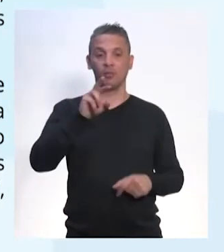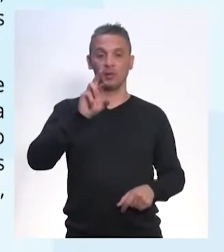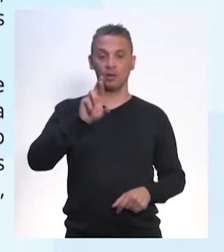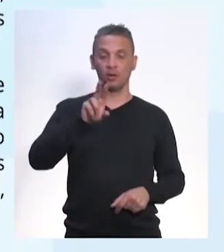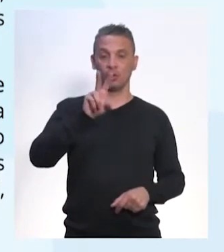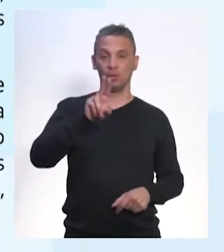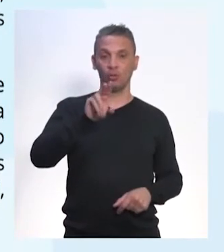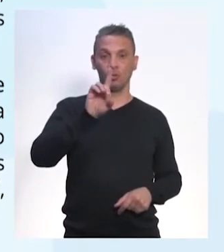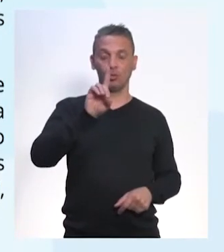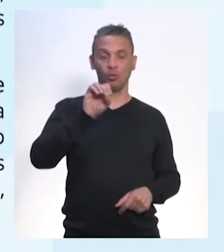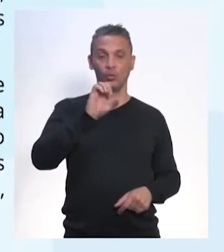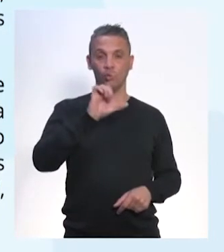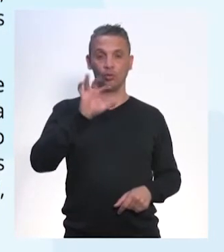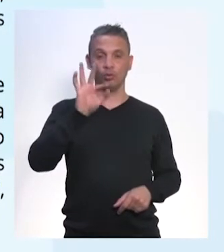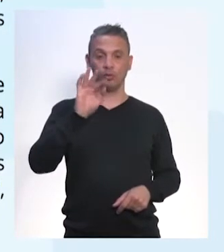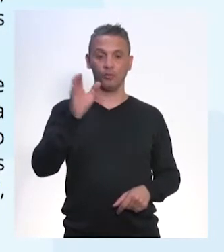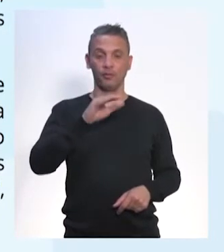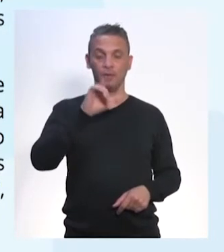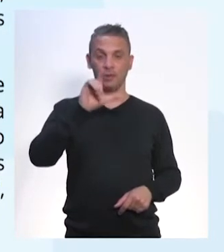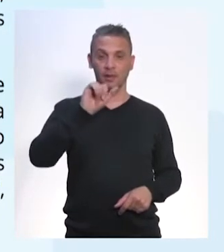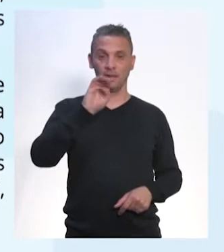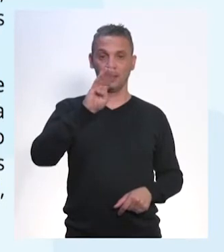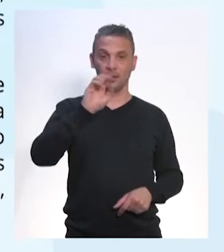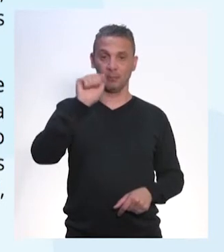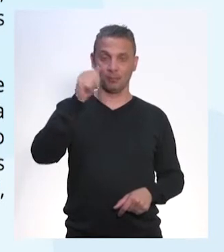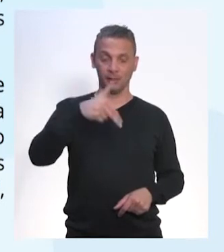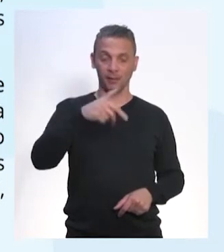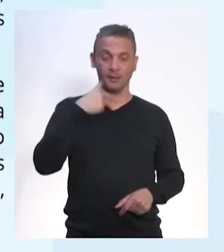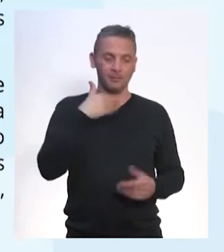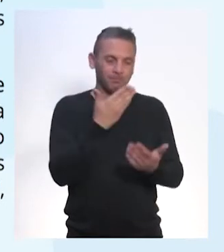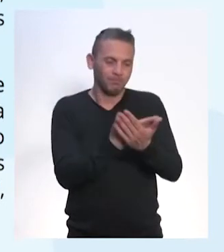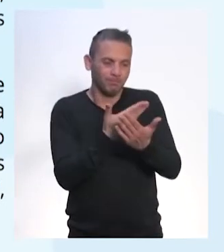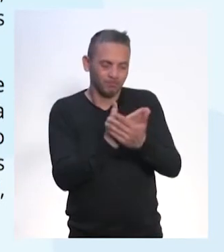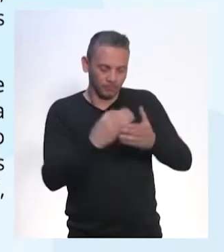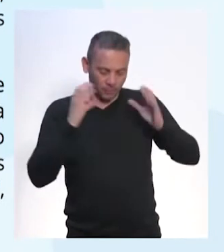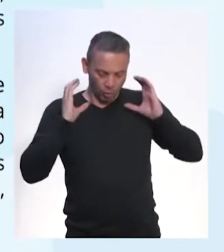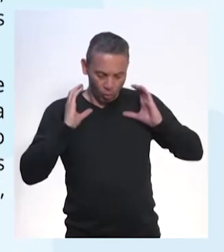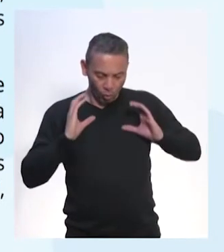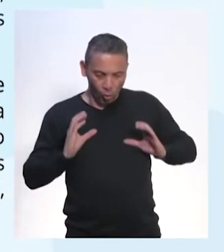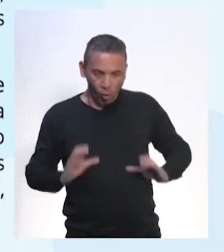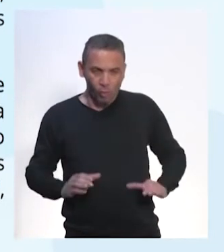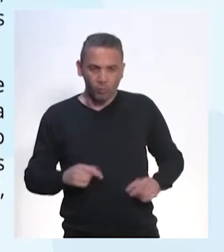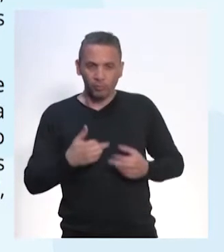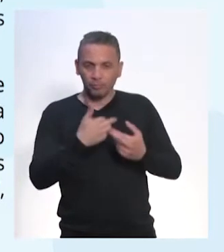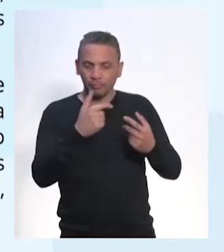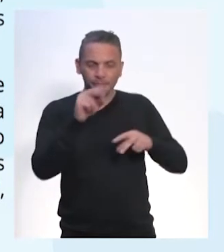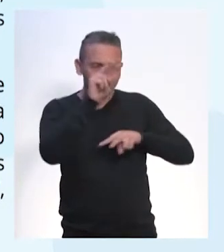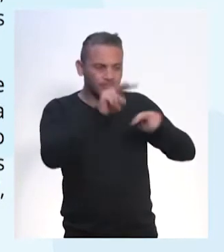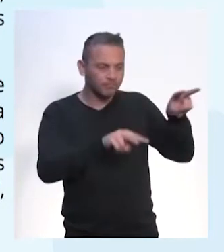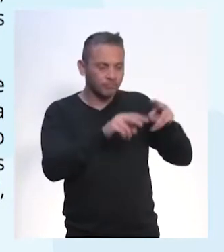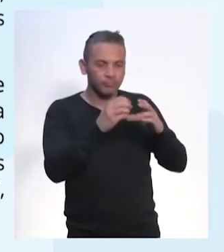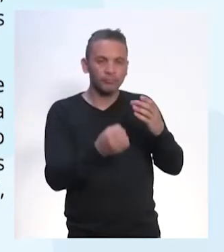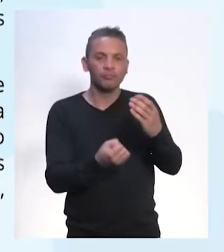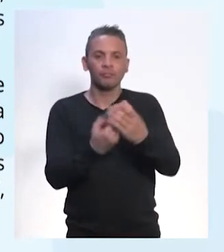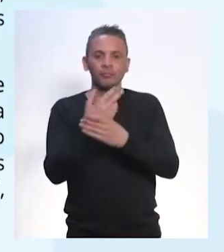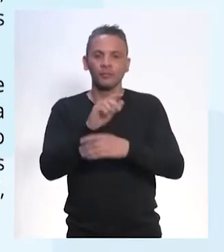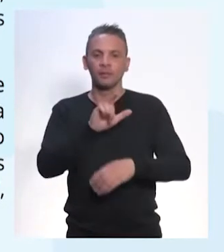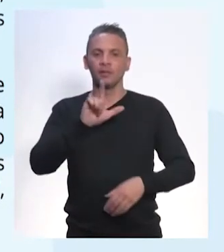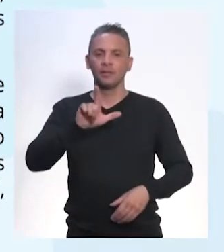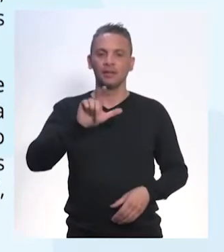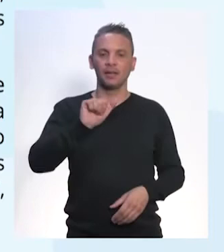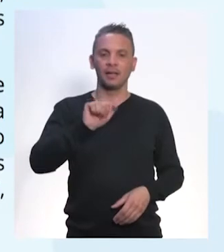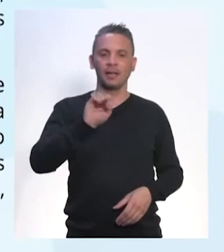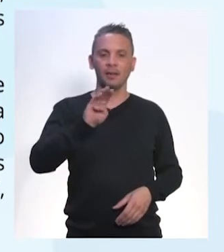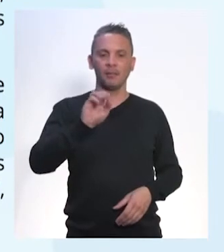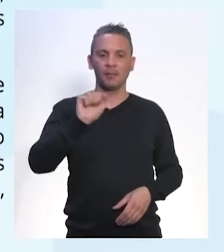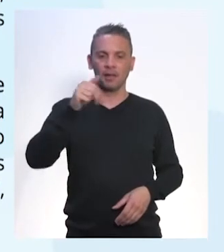Laban, que, a partir de seus revolucionários estudos dos movimentos do corpo, criou a chamada labanotação, um dos mais utilizados estilos para